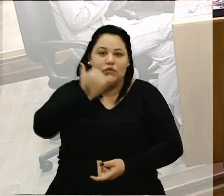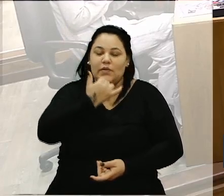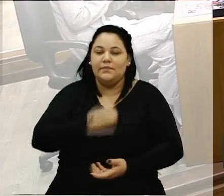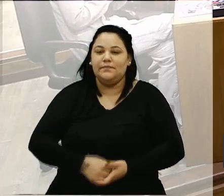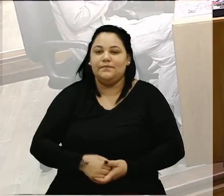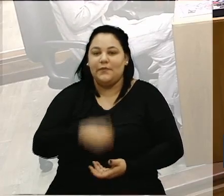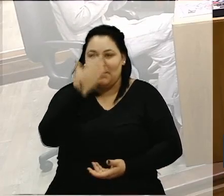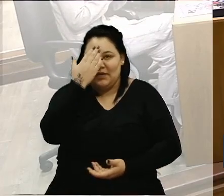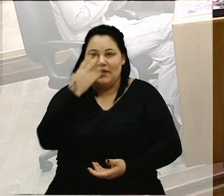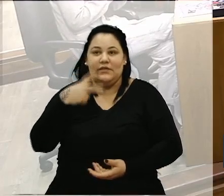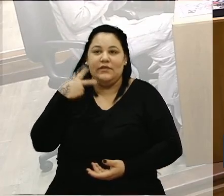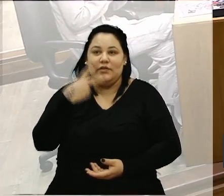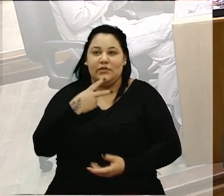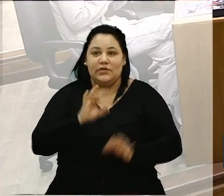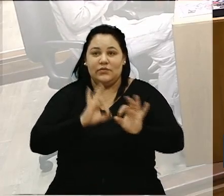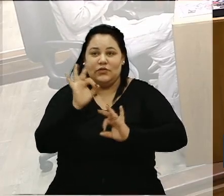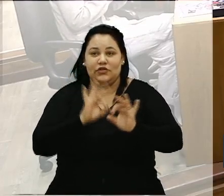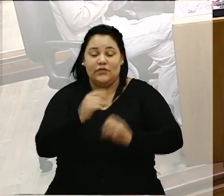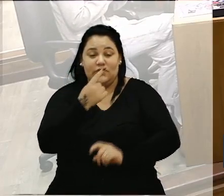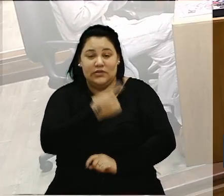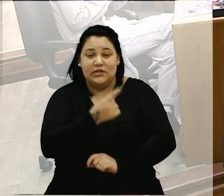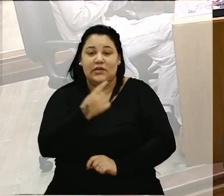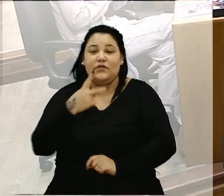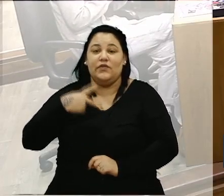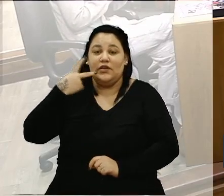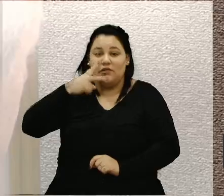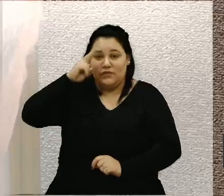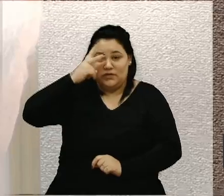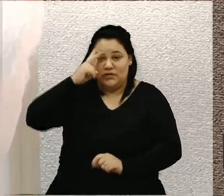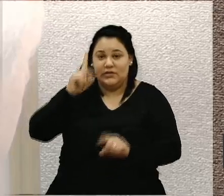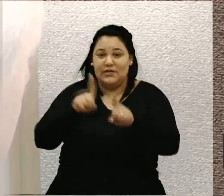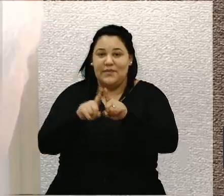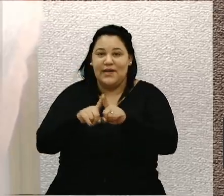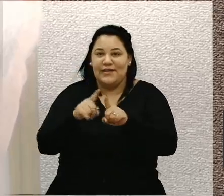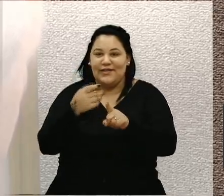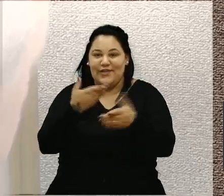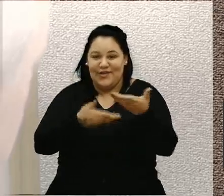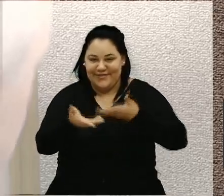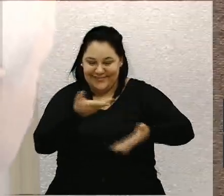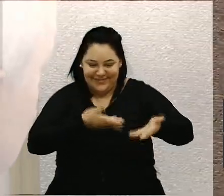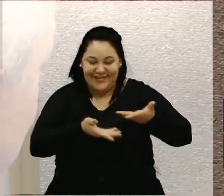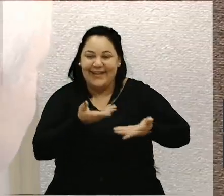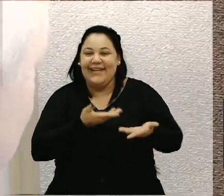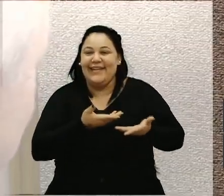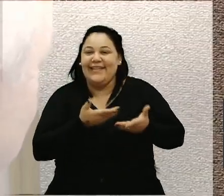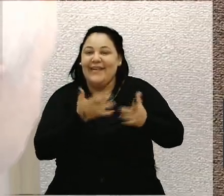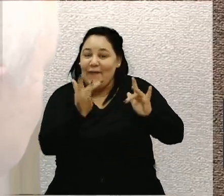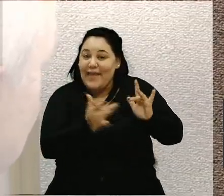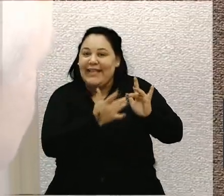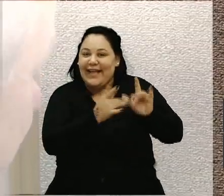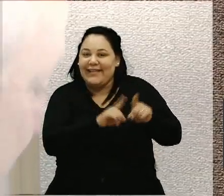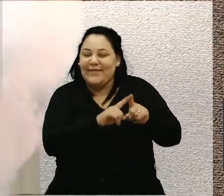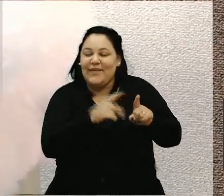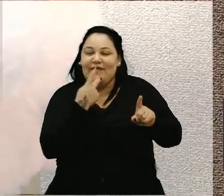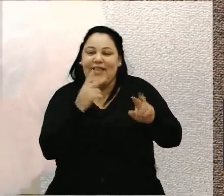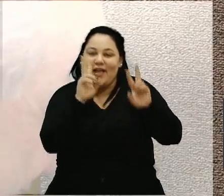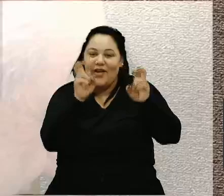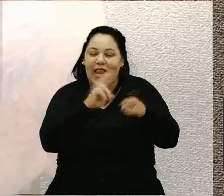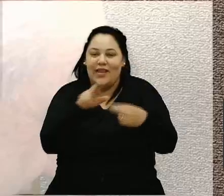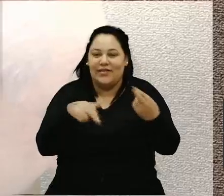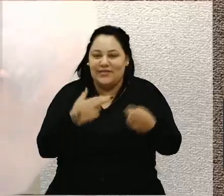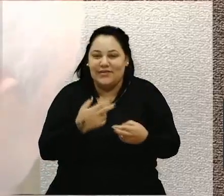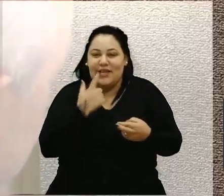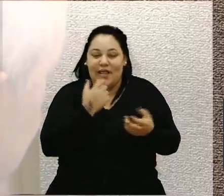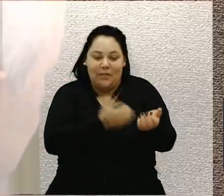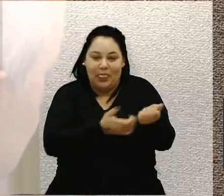o senhor, eu e o vereador Velocino estamos em sintonia no que tange à questão da doação de sangue. Também foi autor do